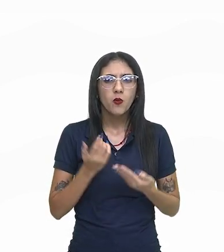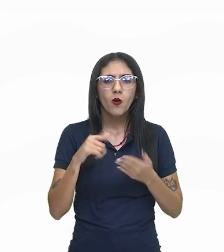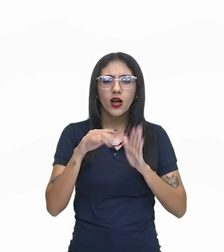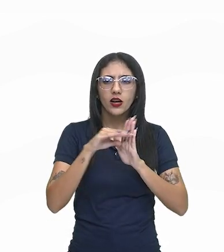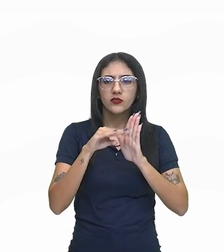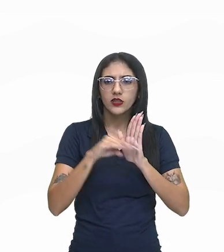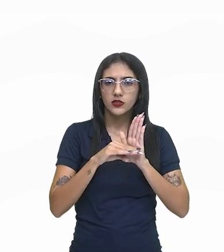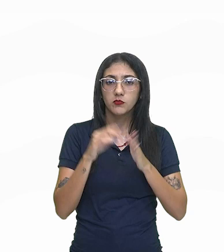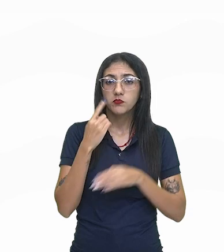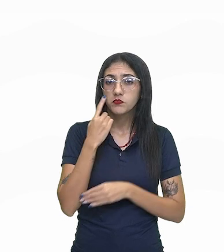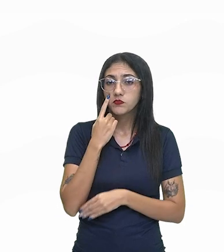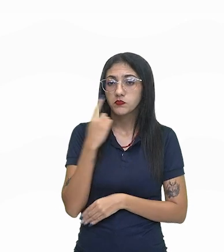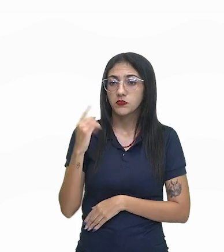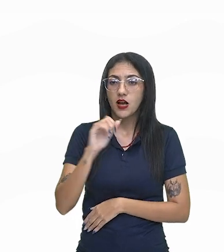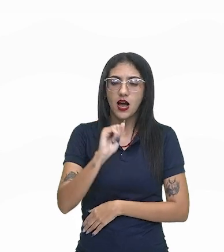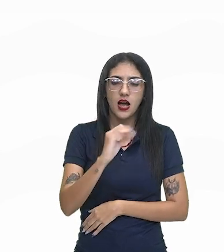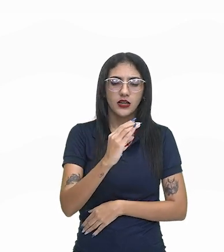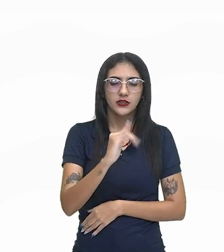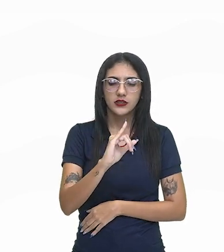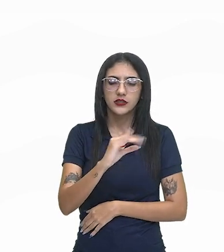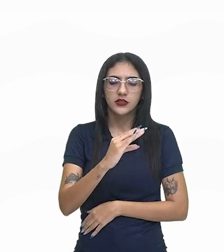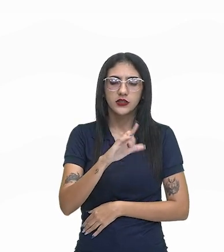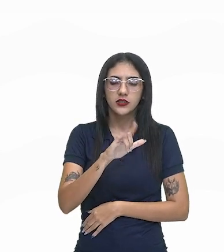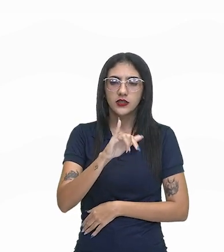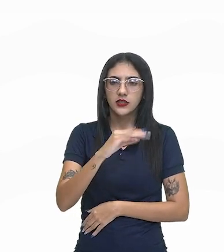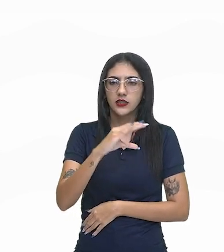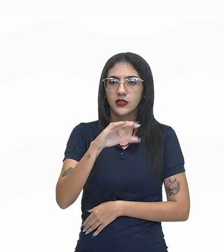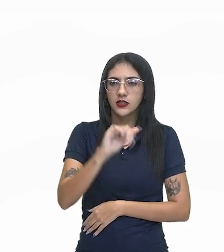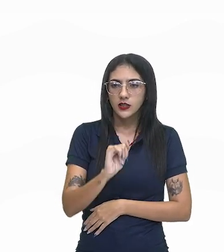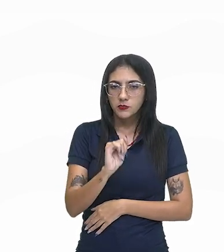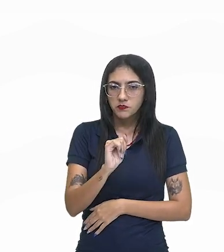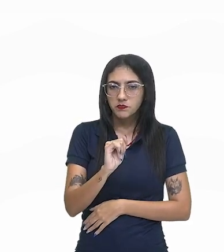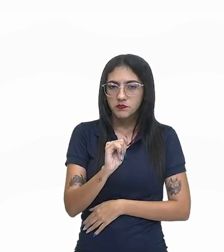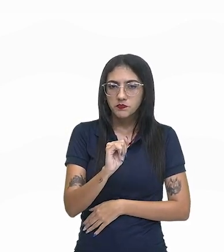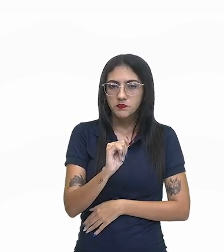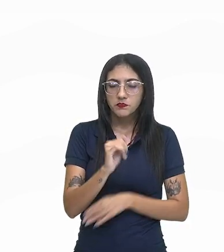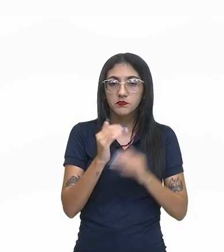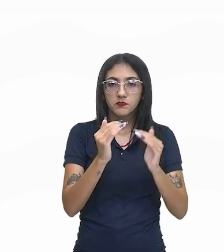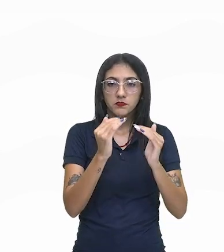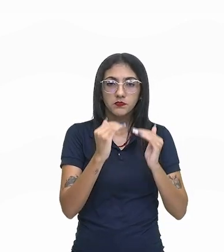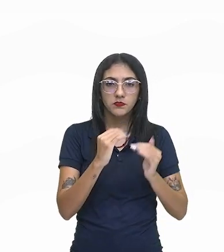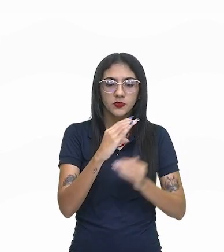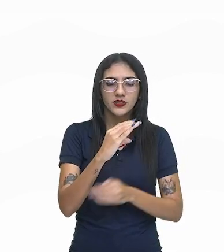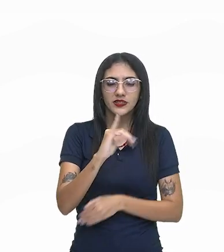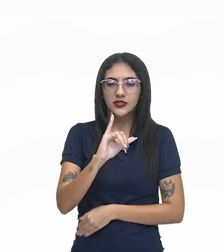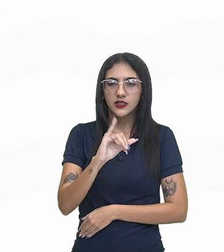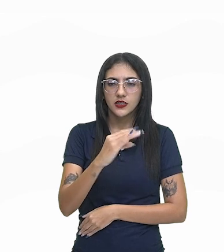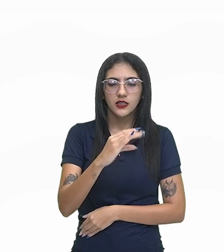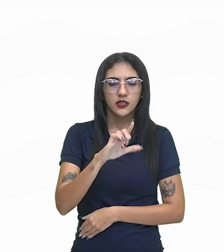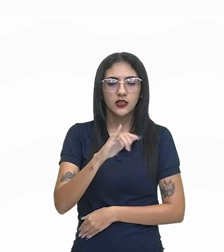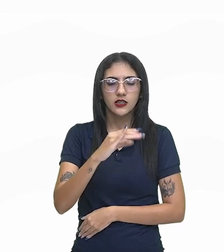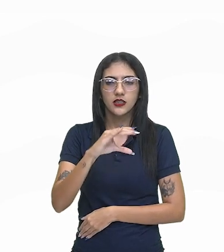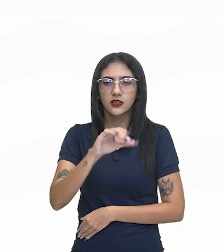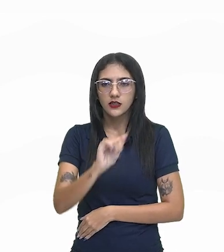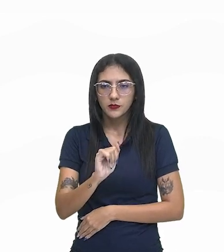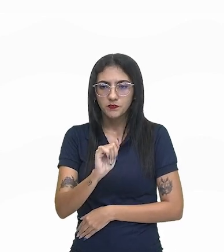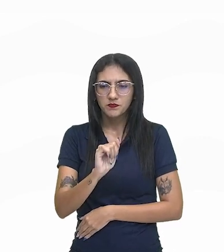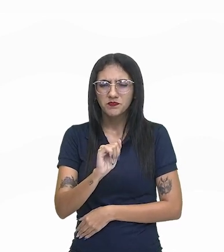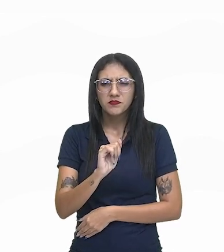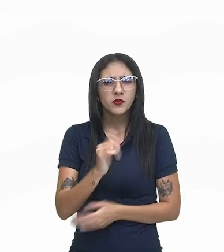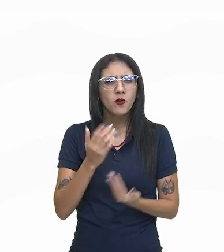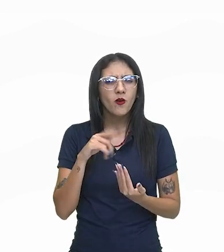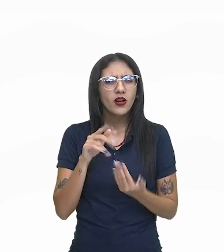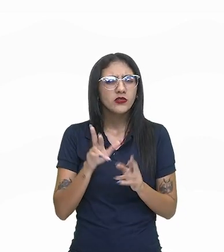classificação dela? Fotofosforilação acíclica e fotofosforilação cíclica, cuja